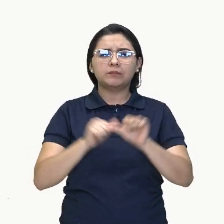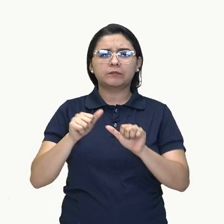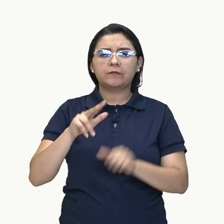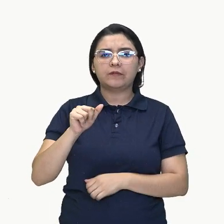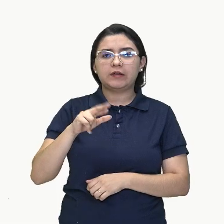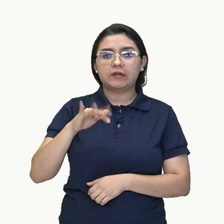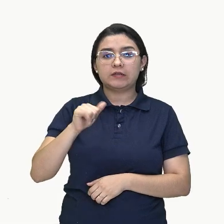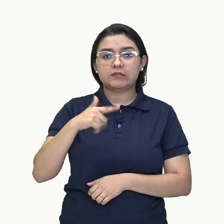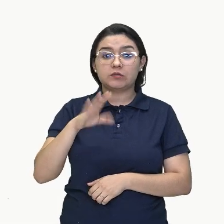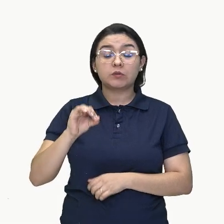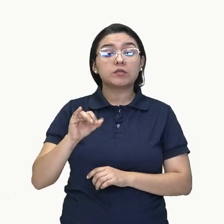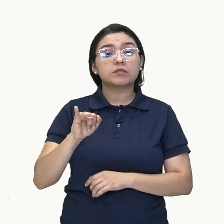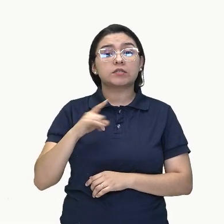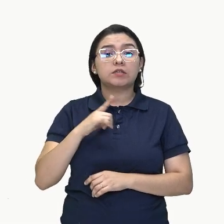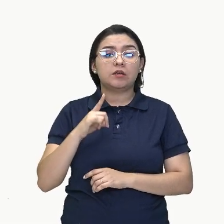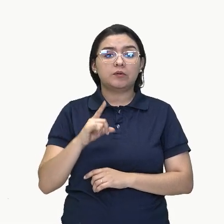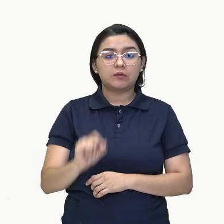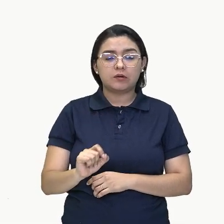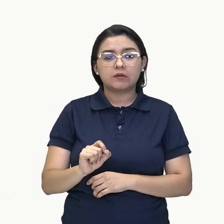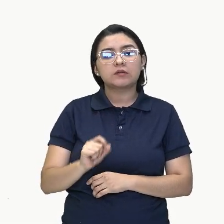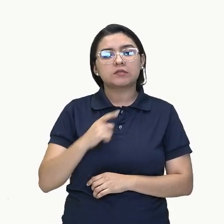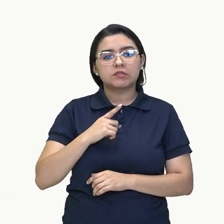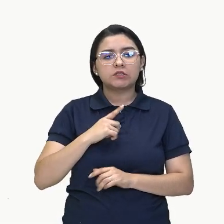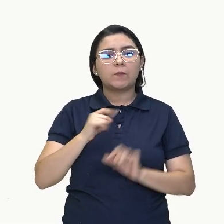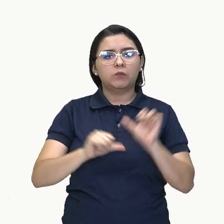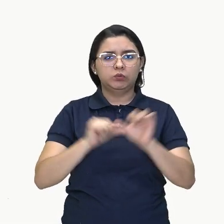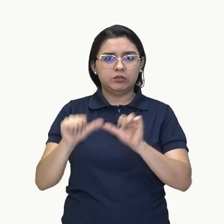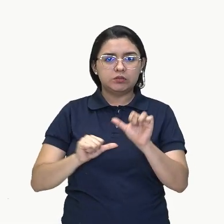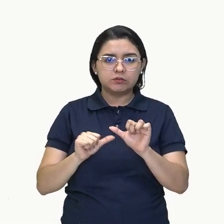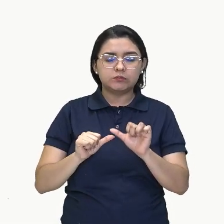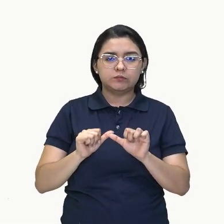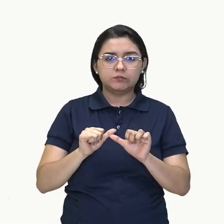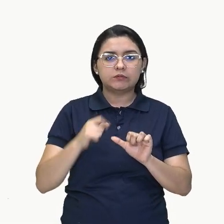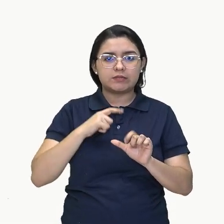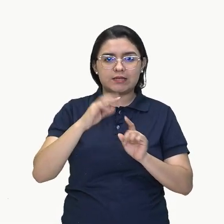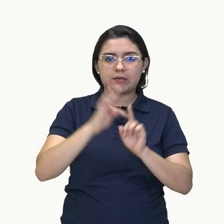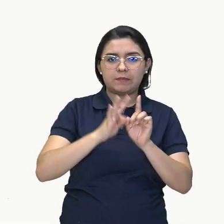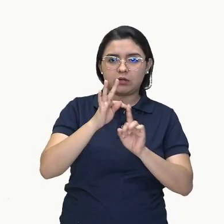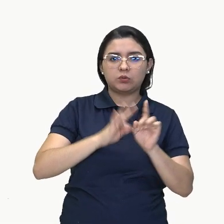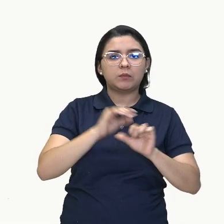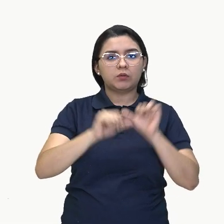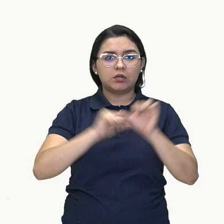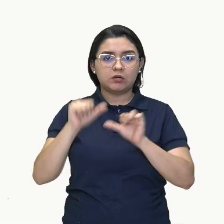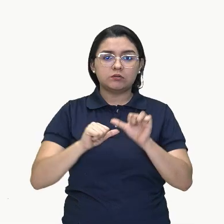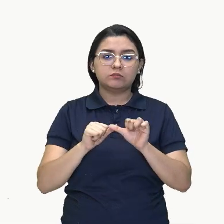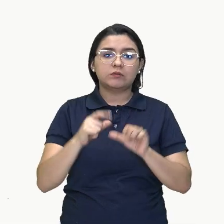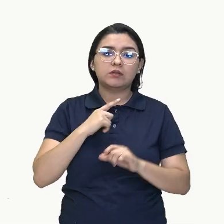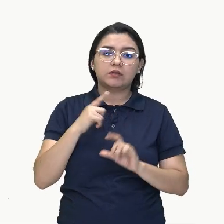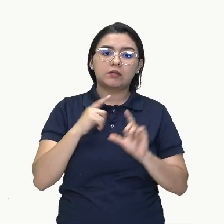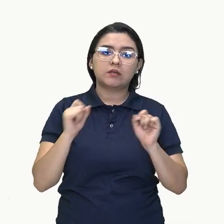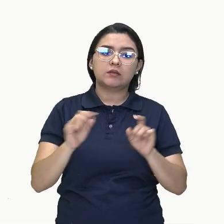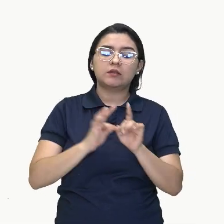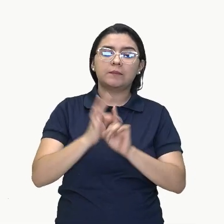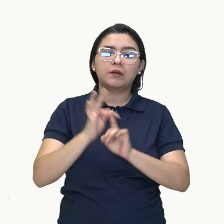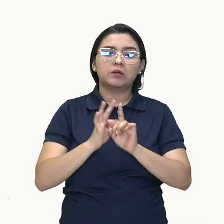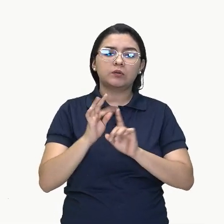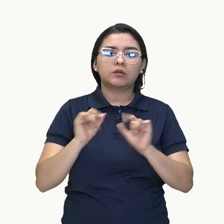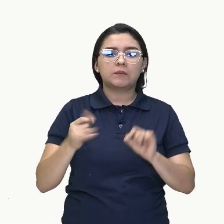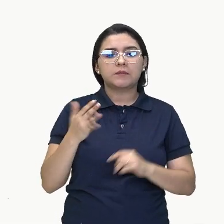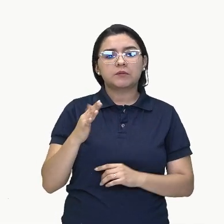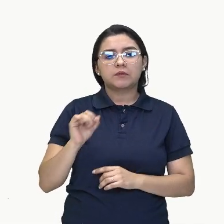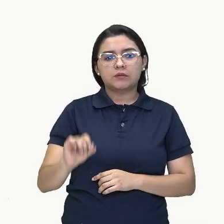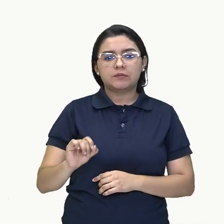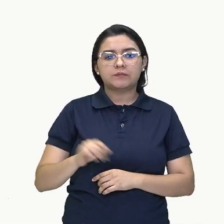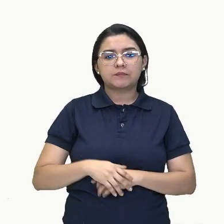variação? Se eu tivesse aí muita variação nessa temperatura, eu teria temperaturas que